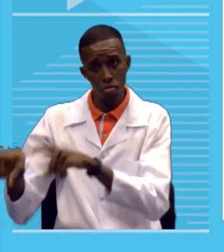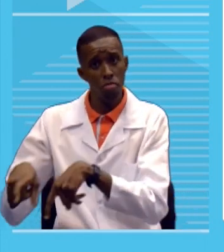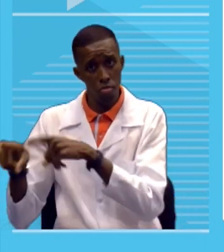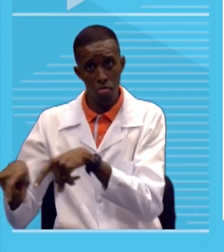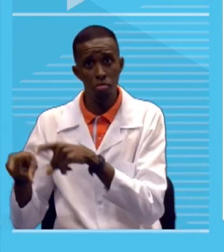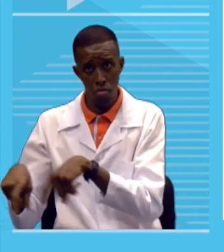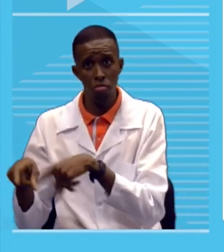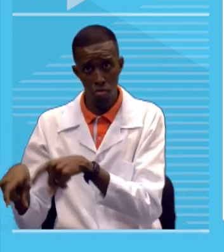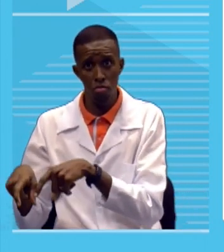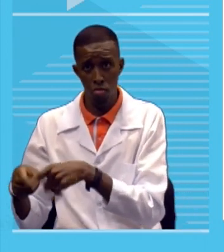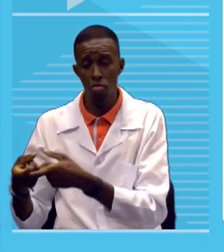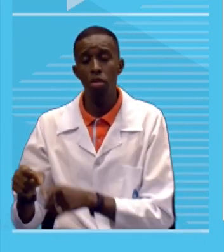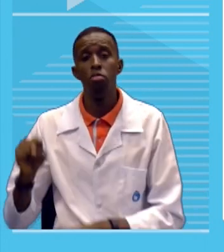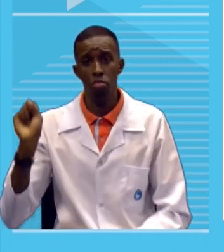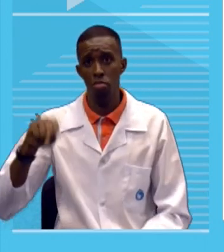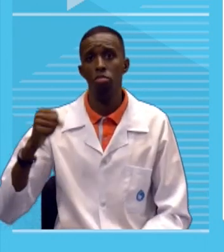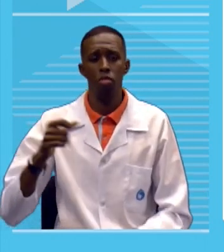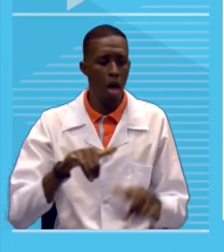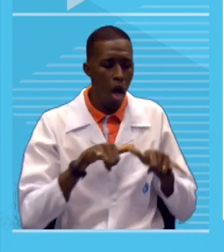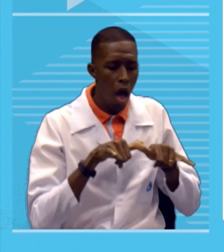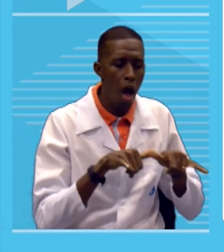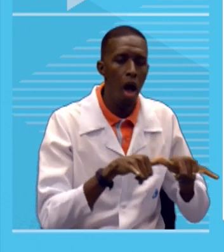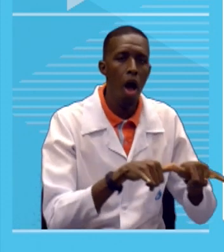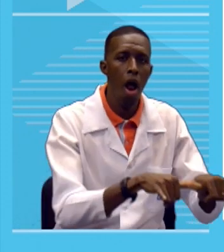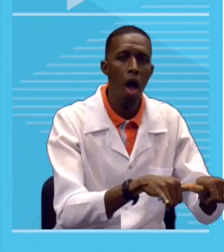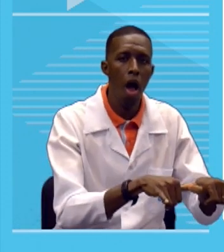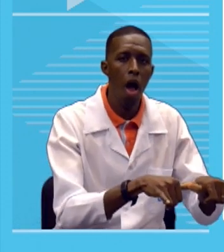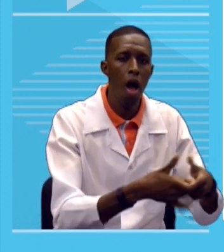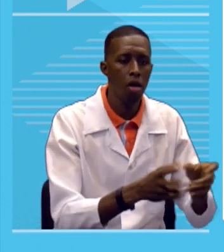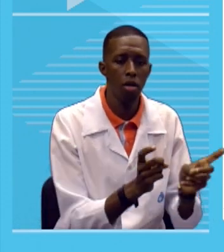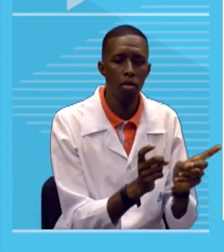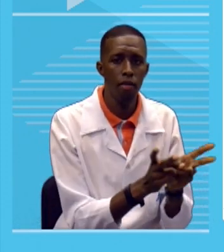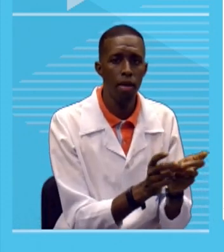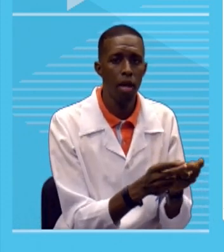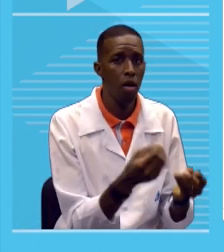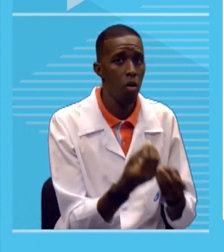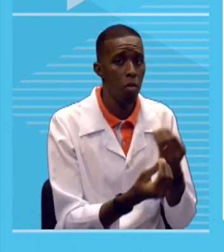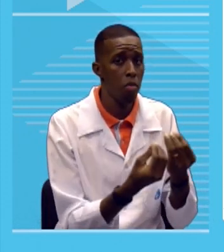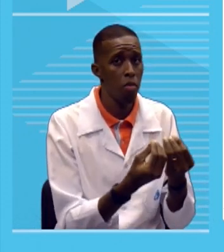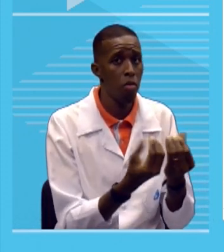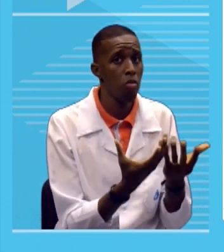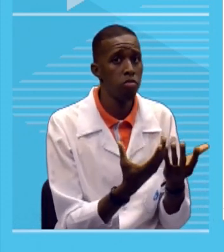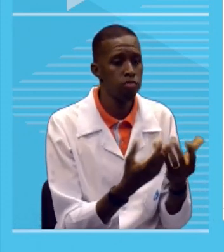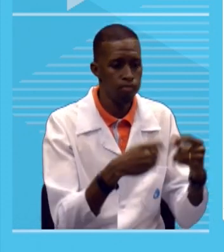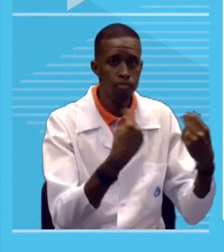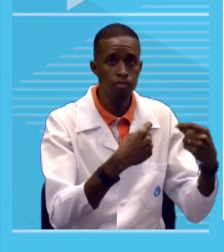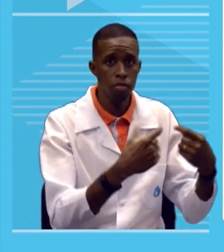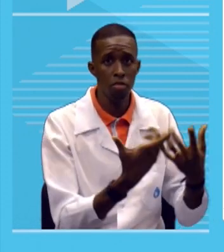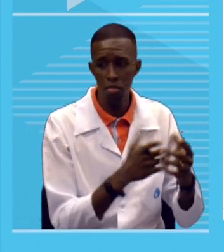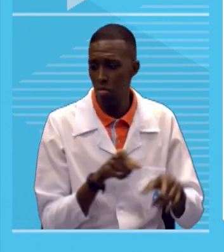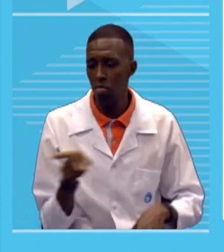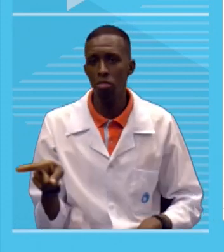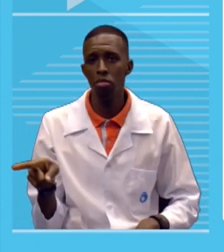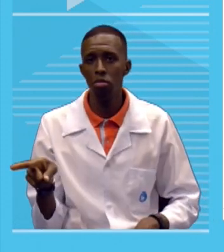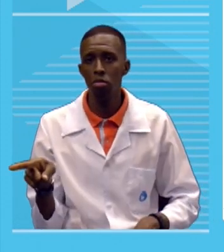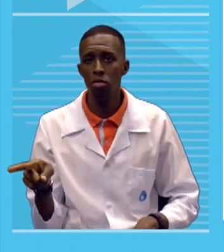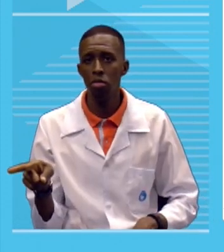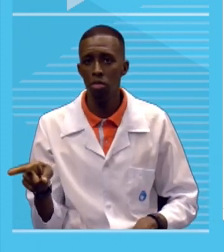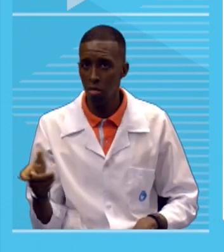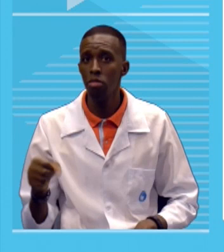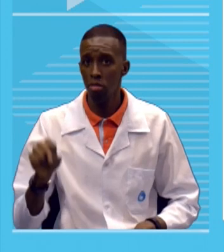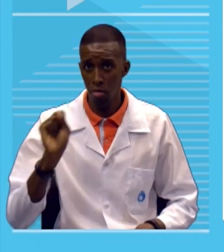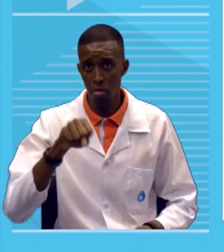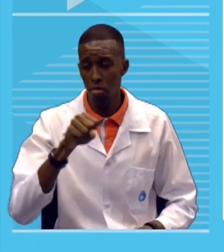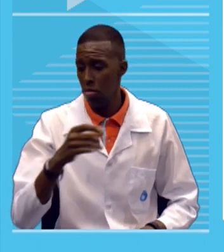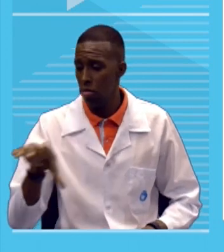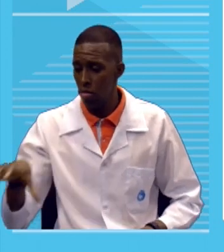familiar, principalmente. Então, isso é muito importante que a gente consiga refletir que o meio urbano ele não existiria sem o meio rural,